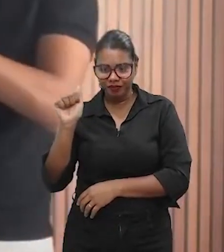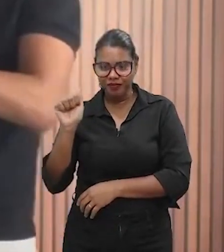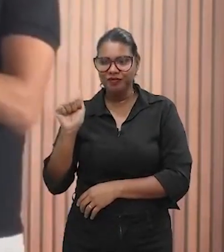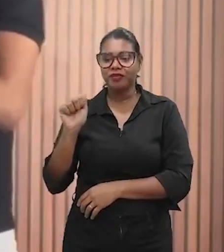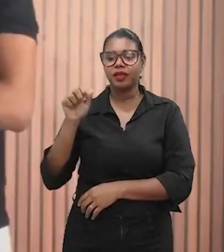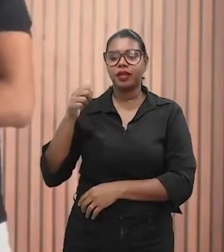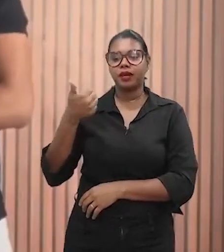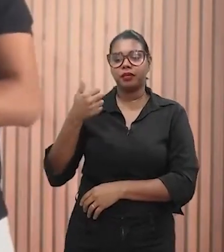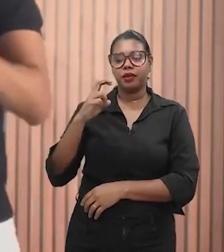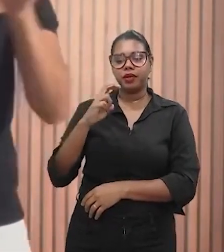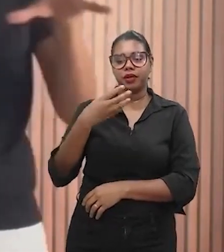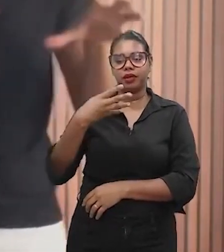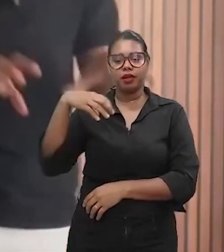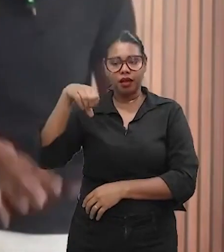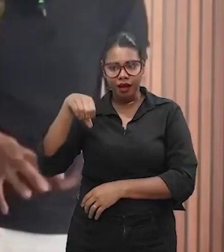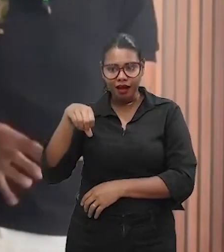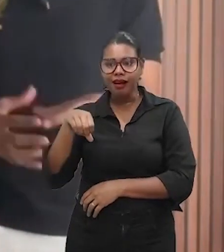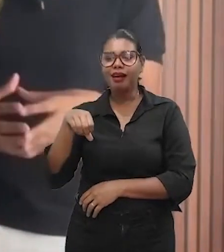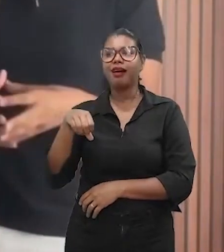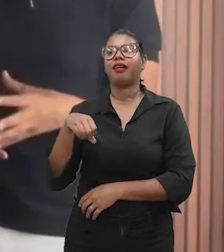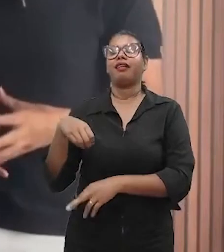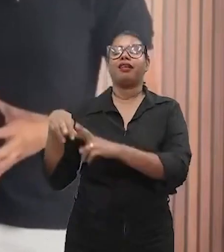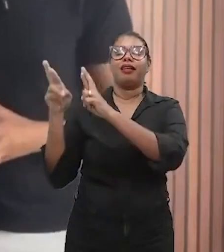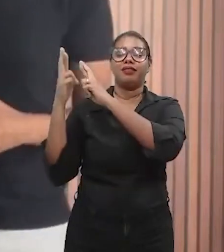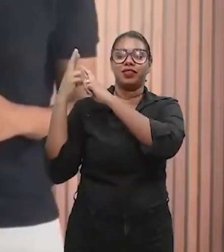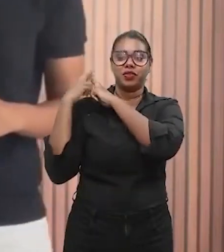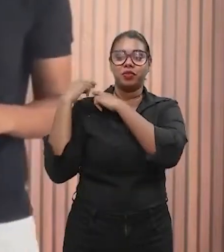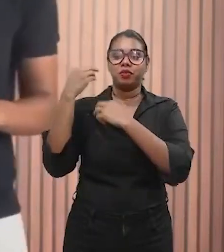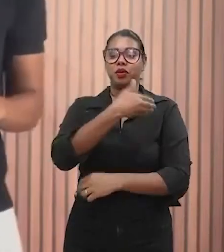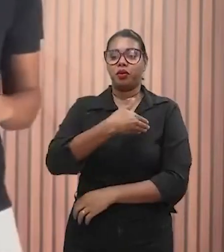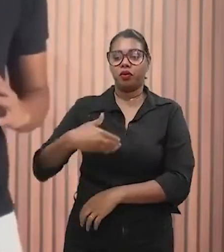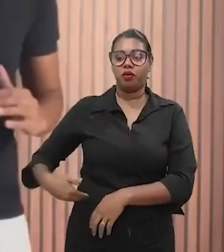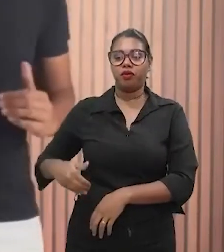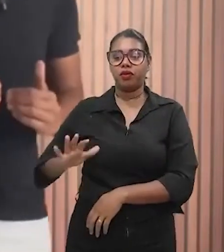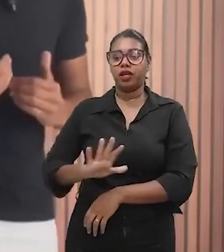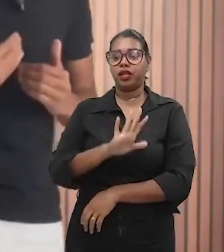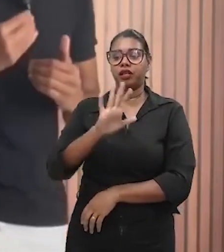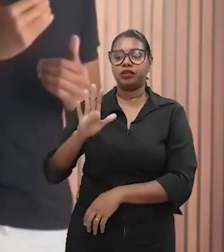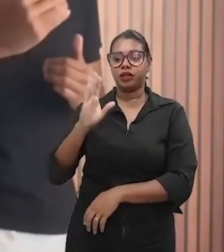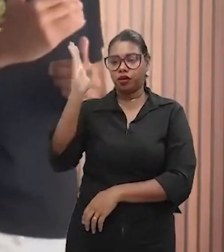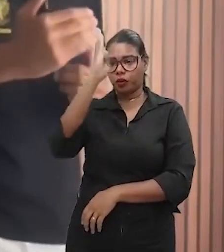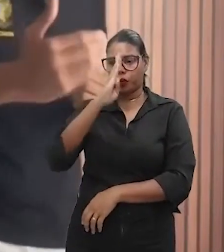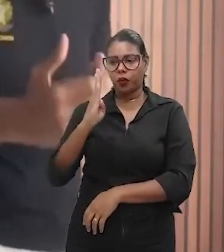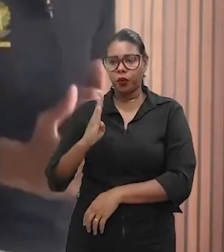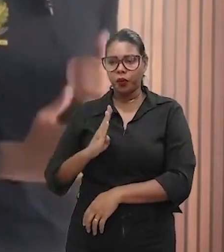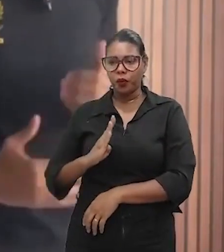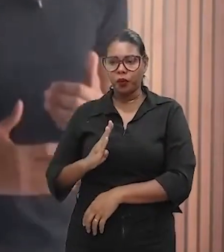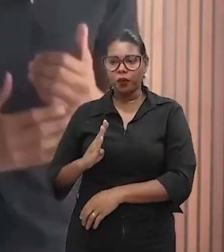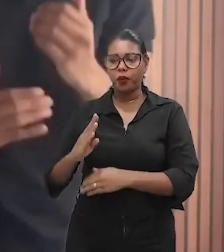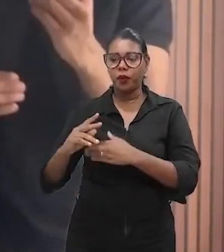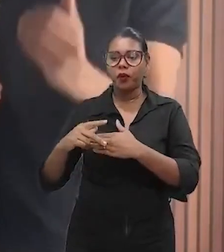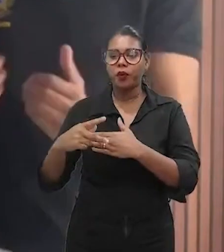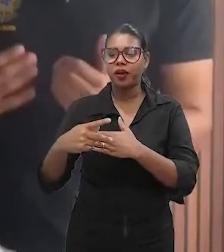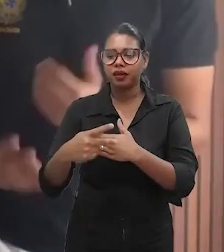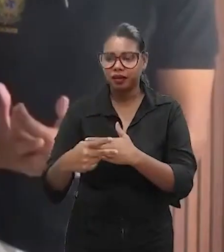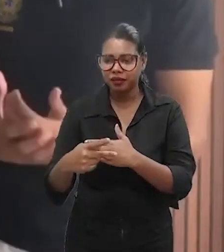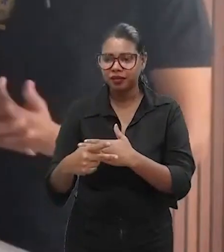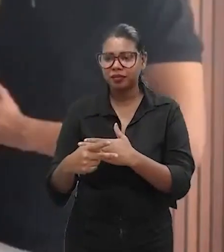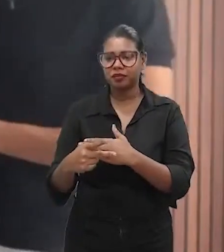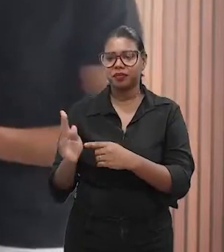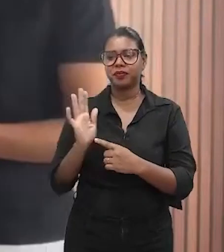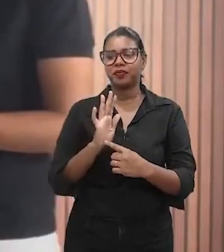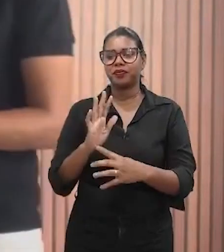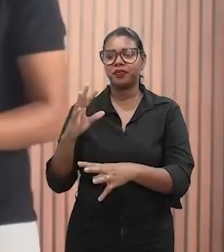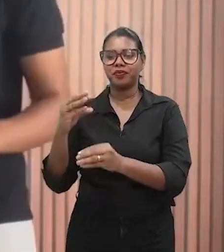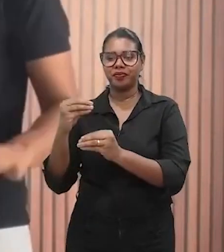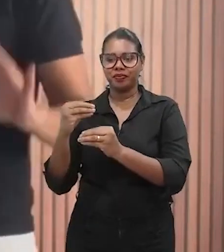em 1549, ele vai assumir o governo geral do Brasil. Logo mais um pouco na frente, ele vai dar